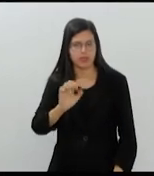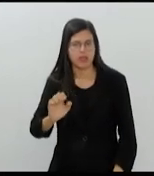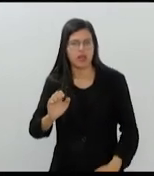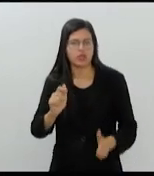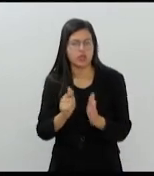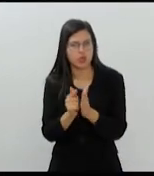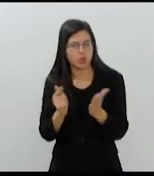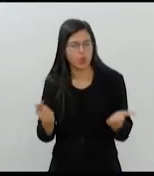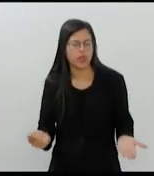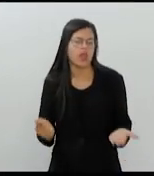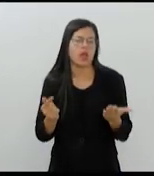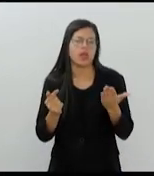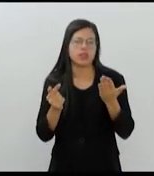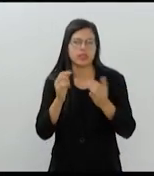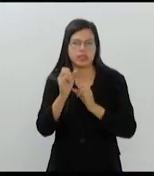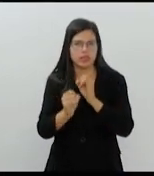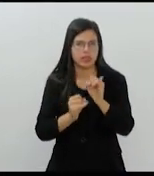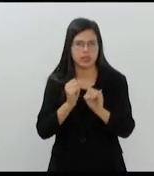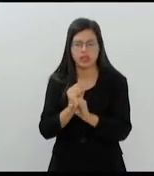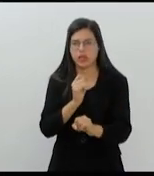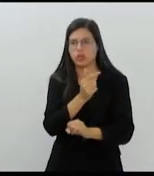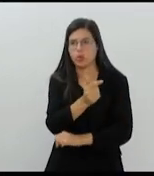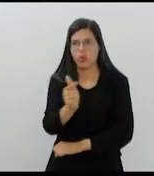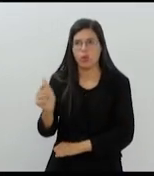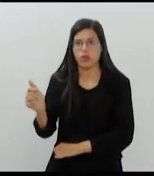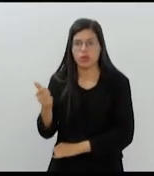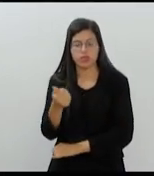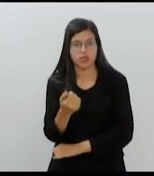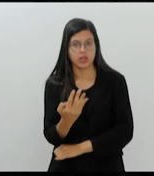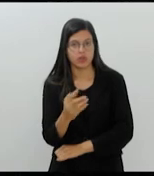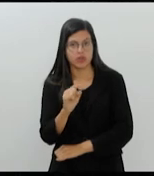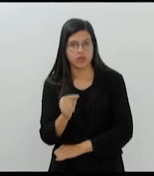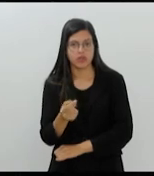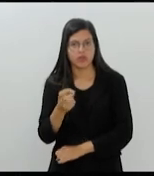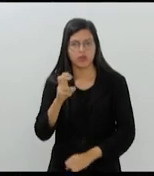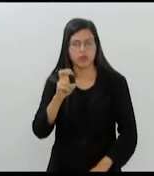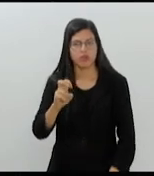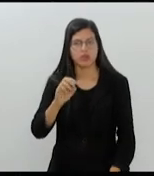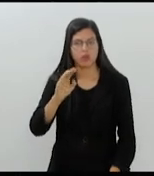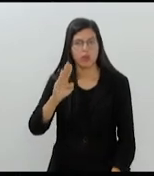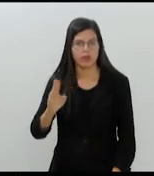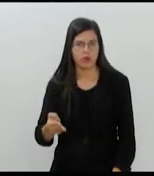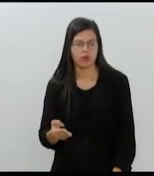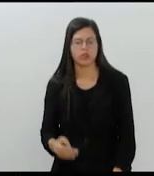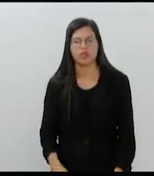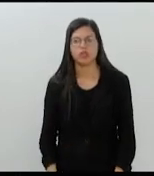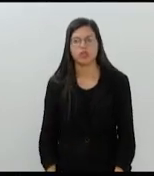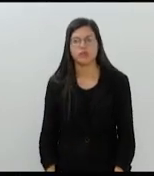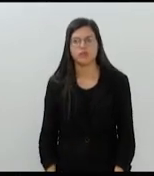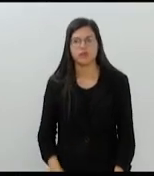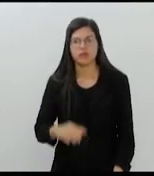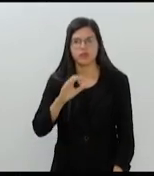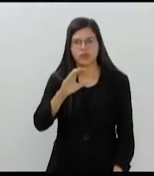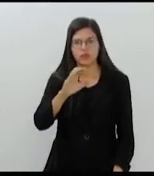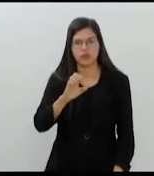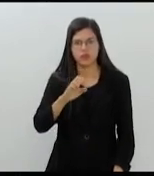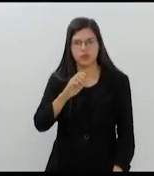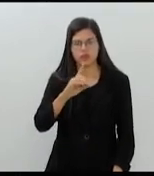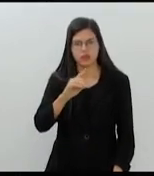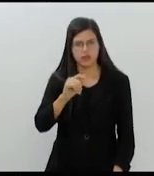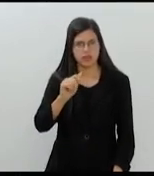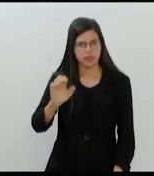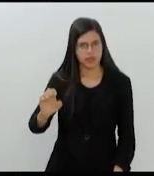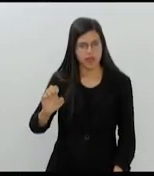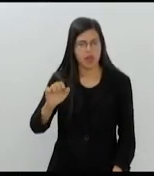internet e outras propagandas de 14,5 milhões. A SEDAI é uma